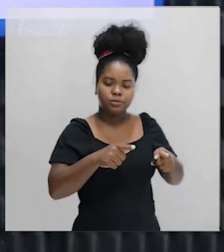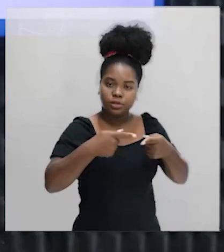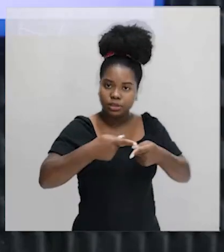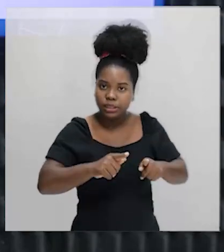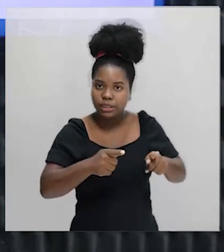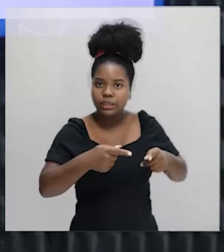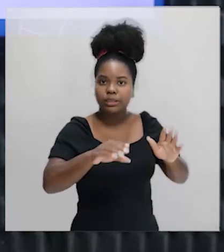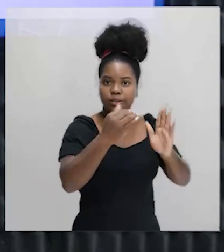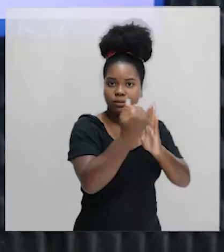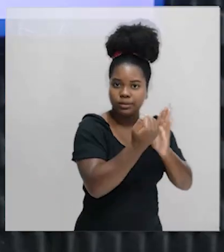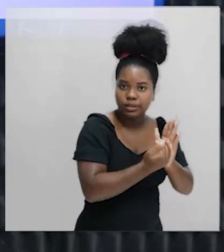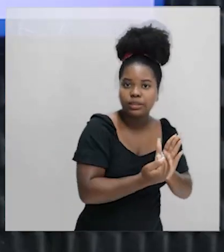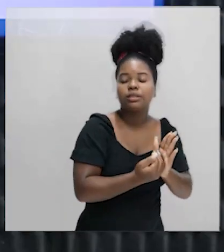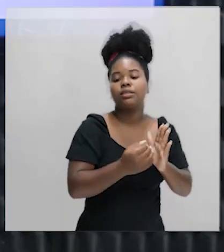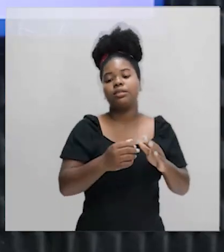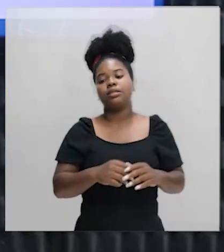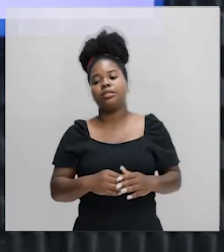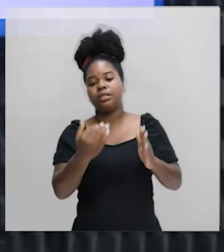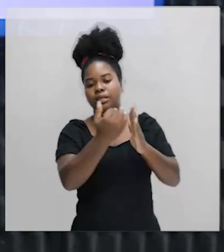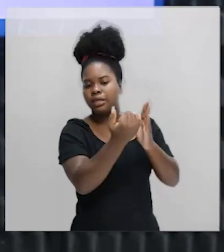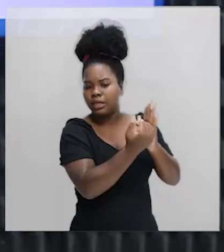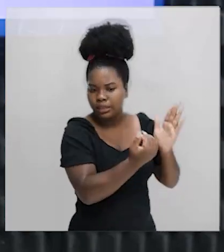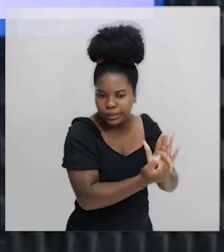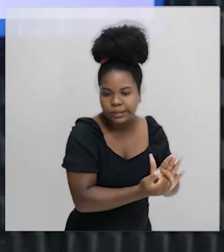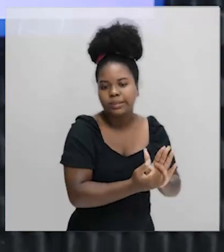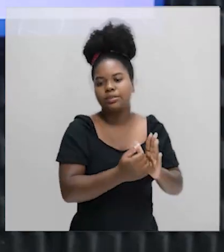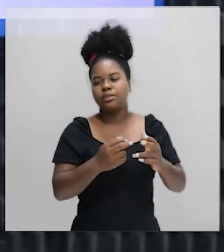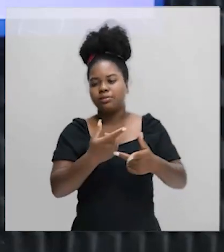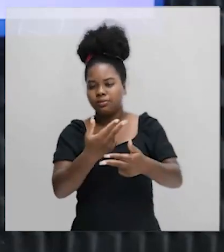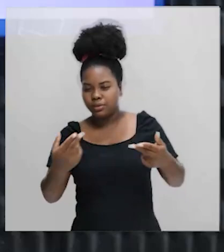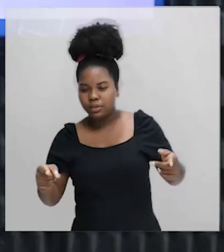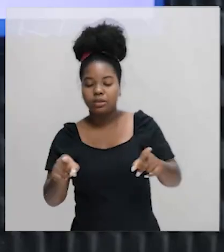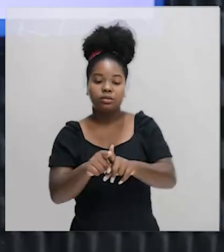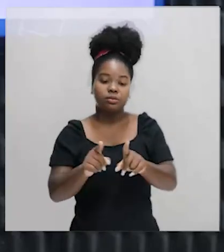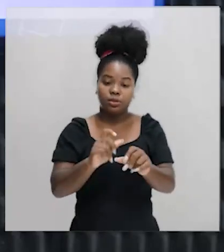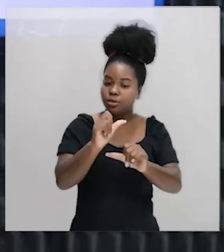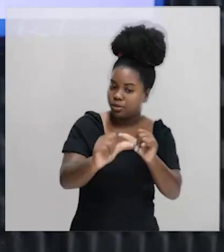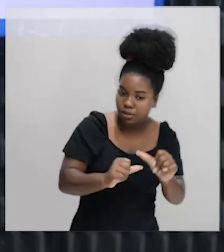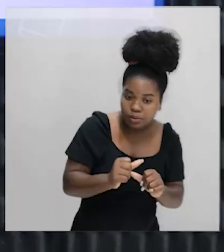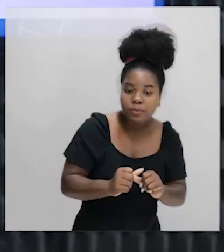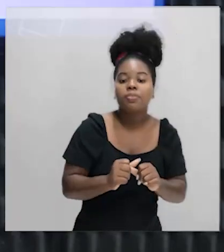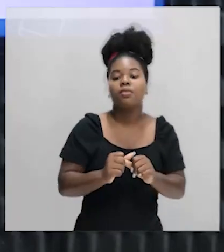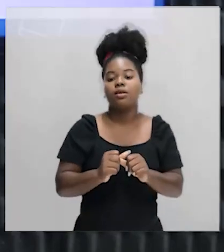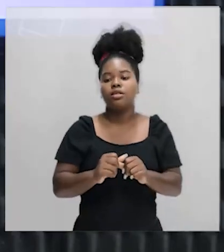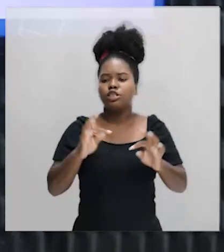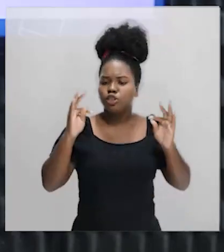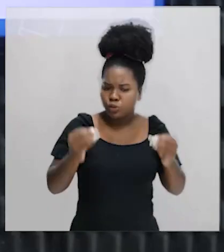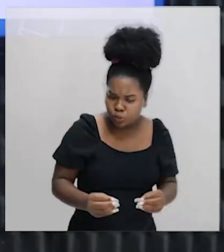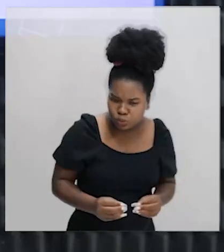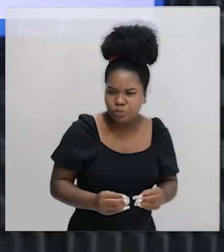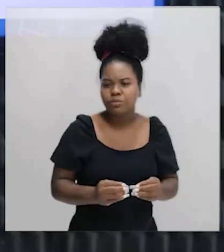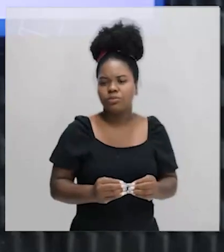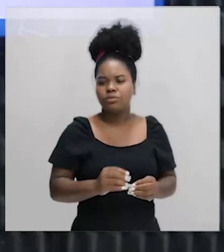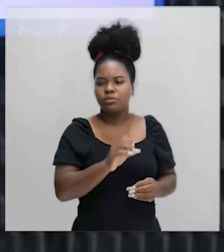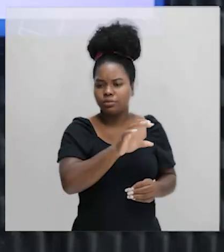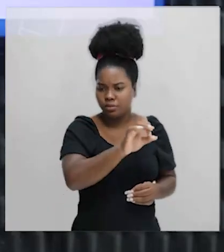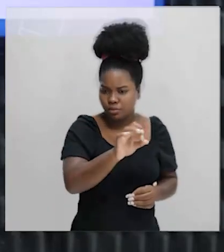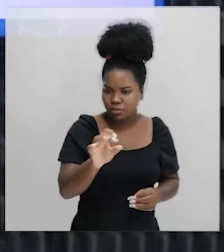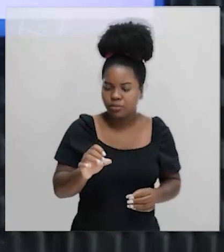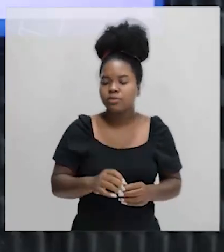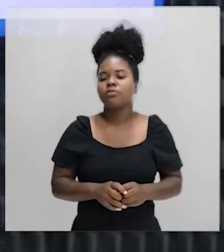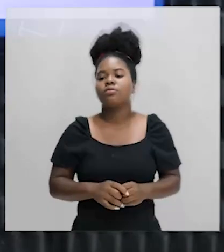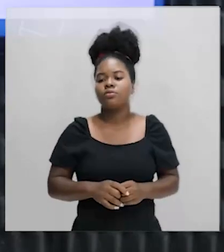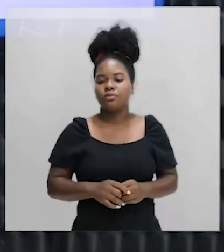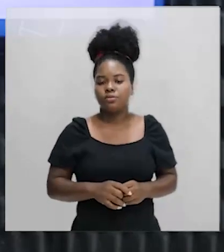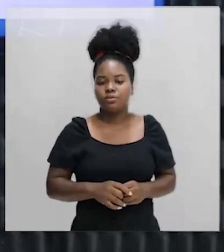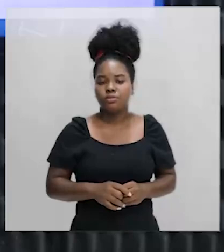variáveis quanto invariáveis, de todas elas, a que mais sofre flexões, que mais sofre variações,